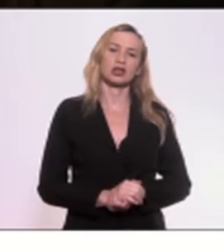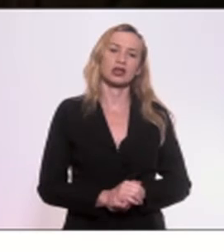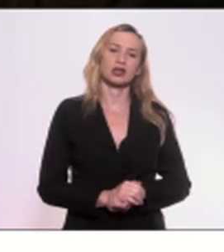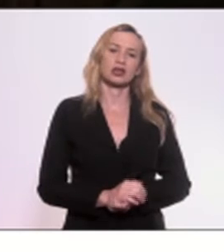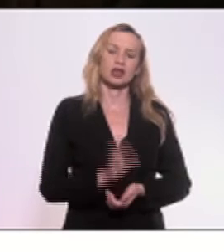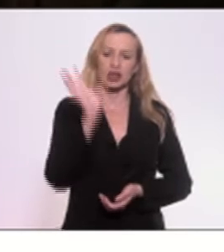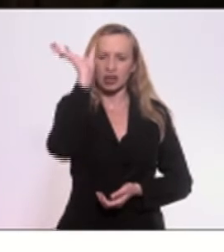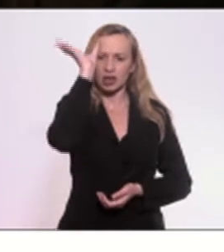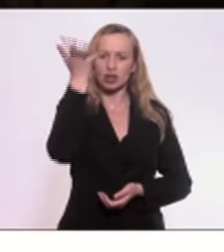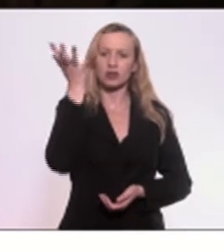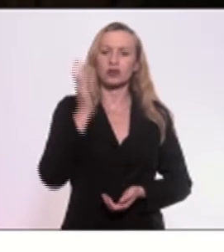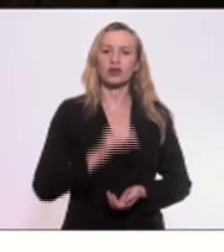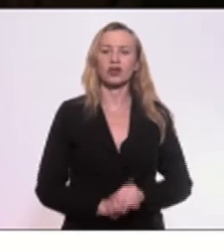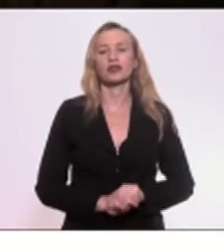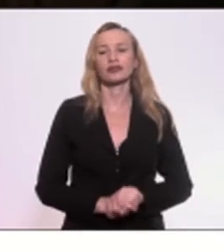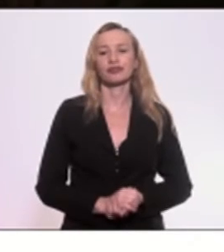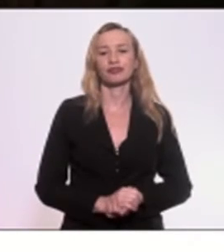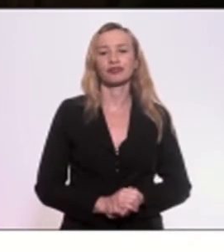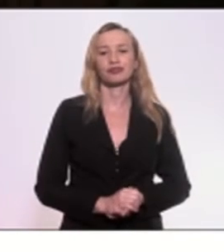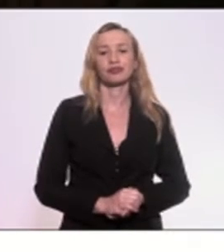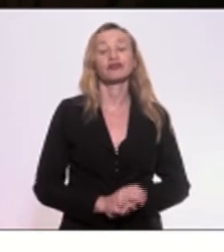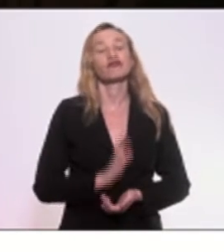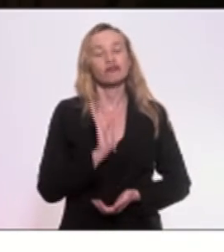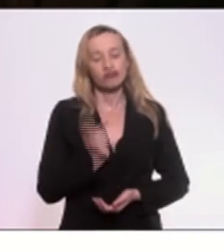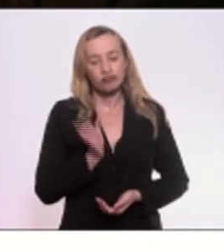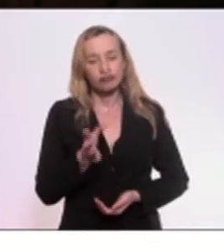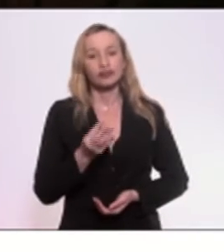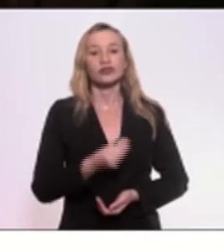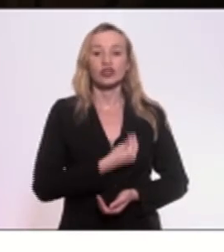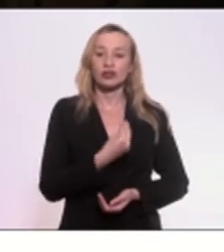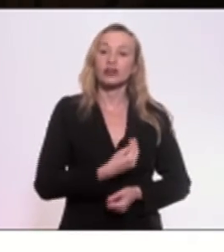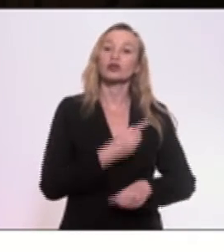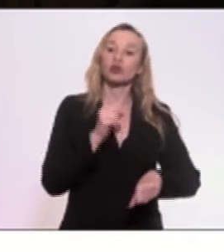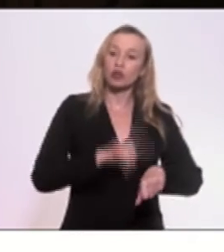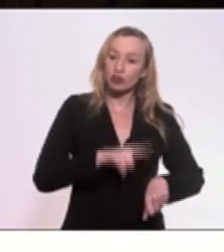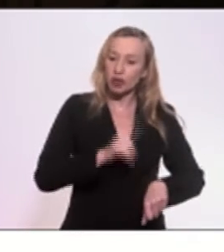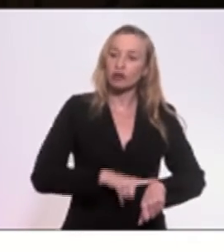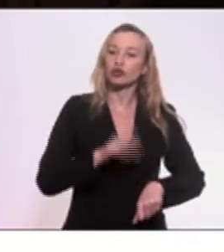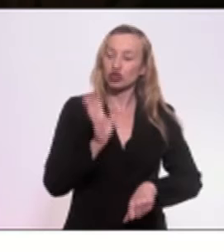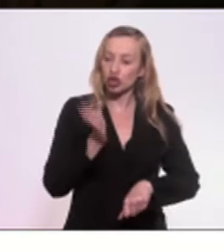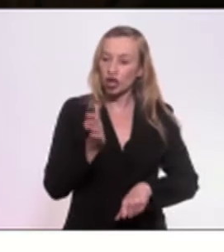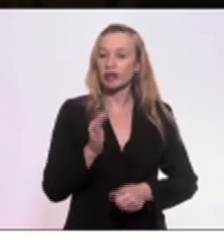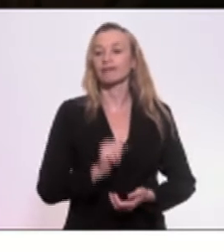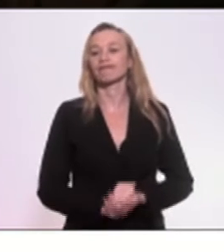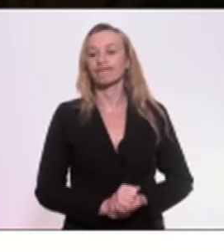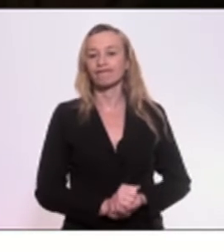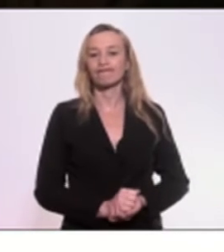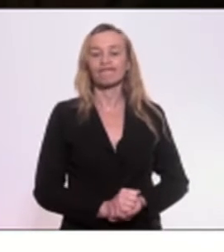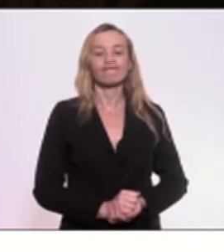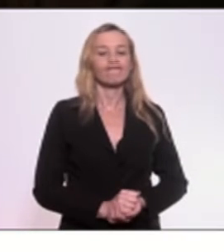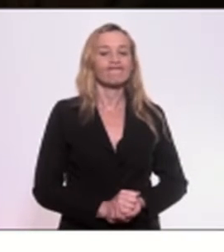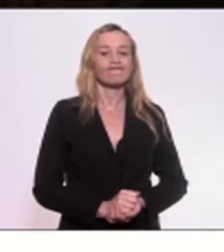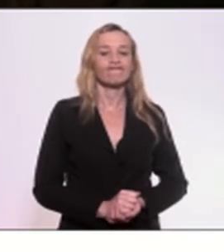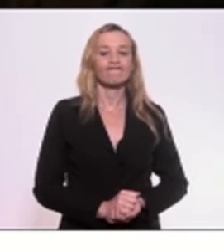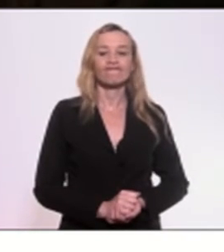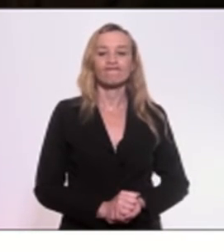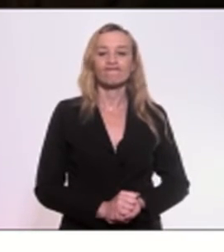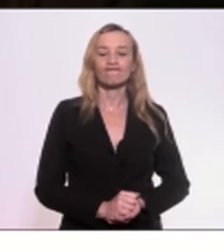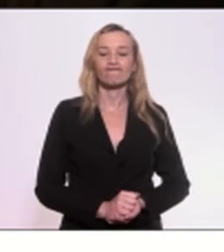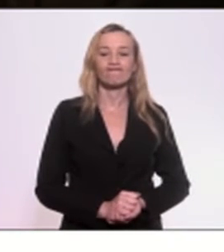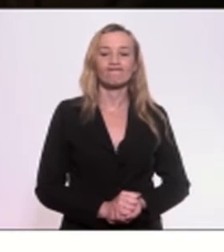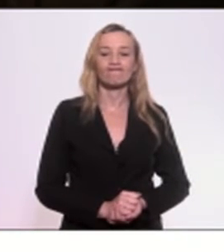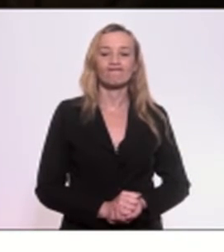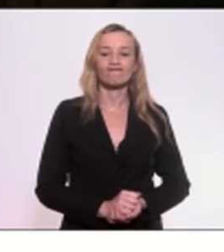para alguma coisa. Já vivemos esse período aqui e não deu certo,